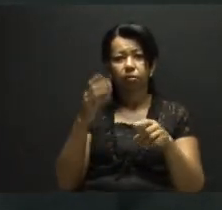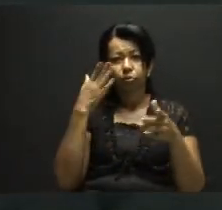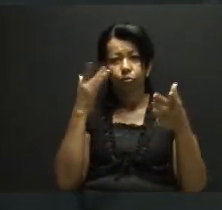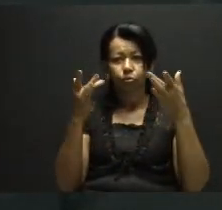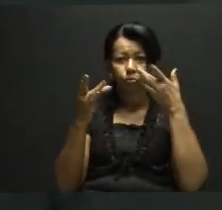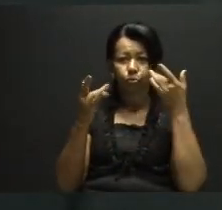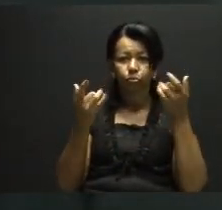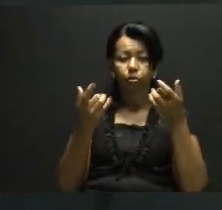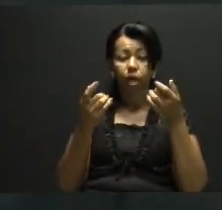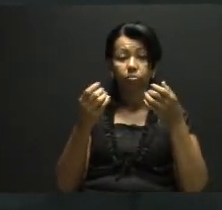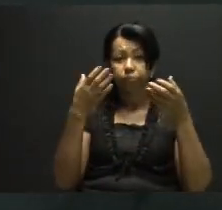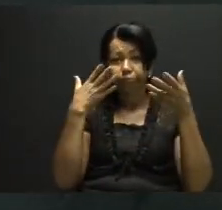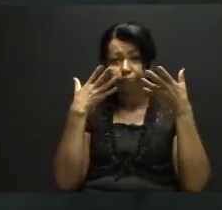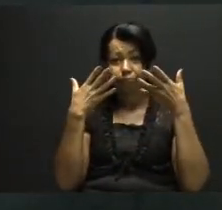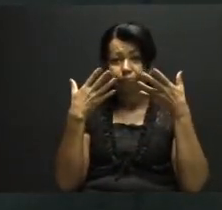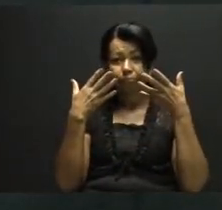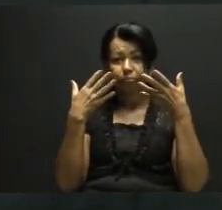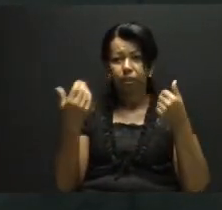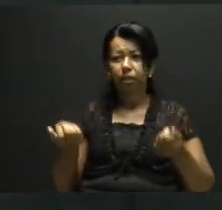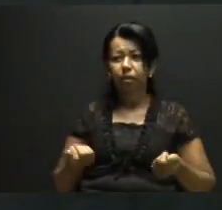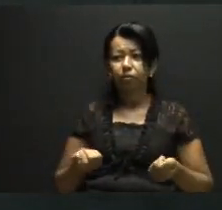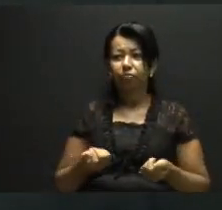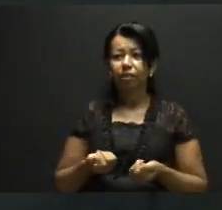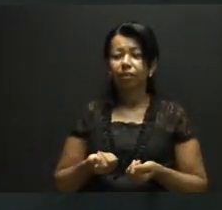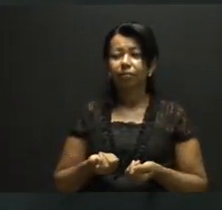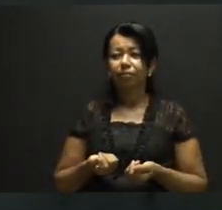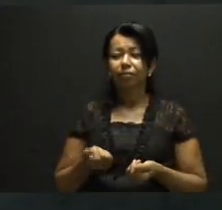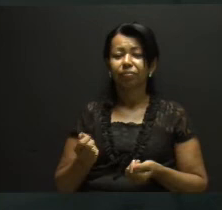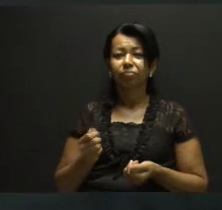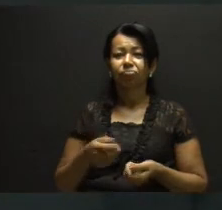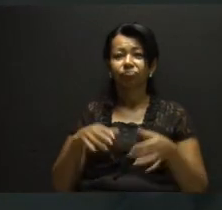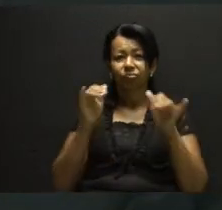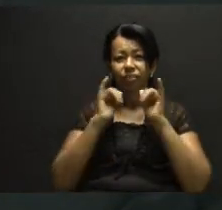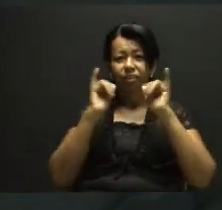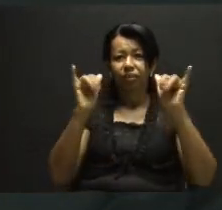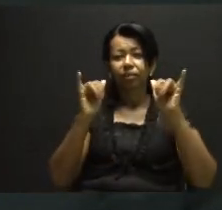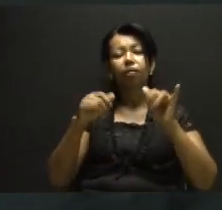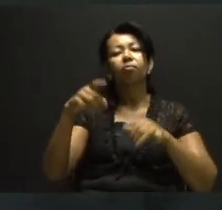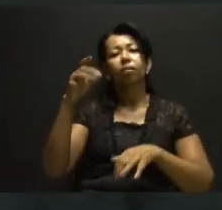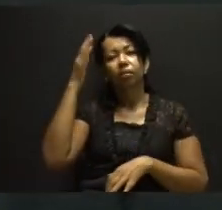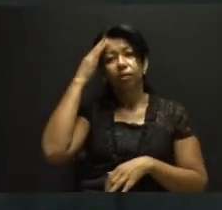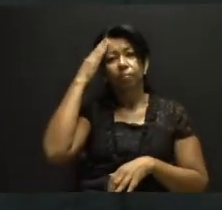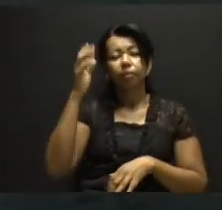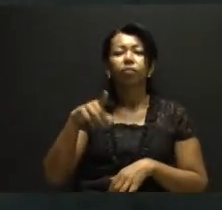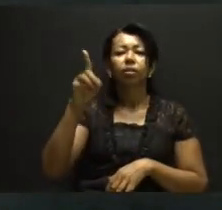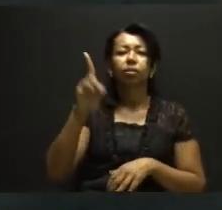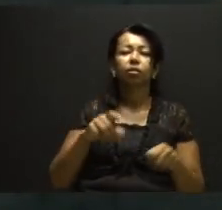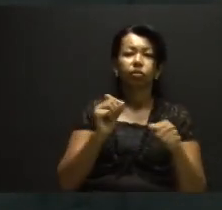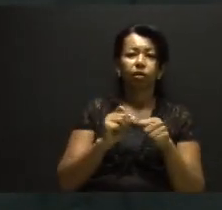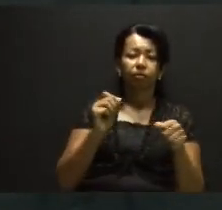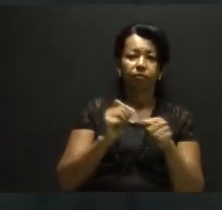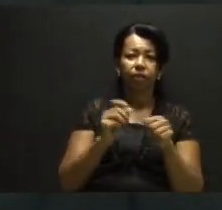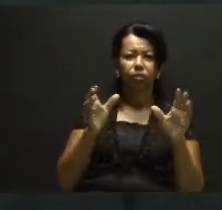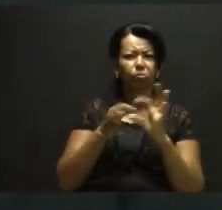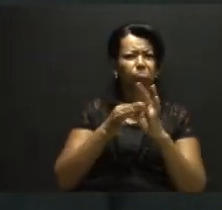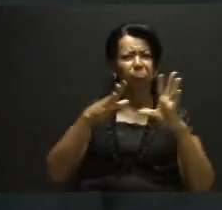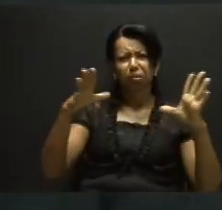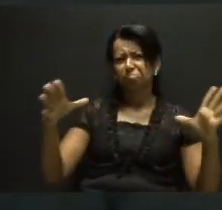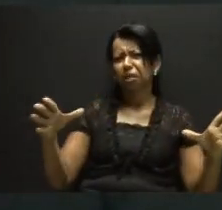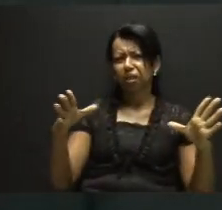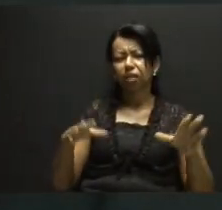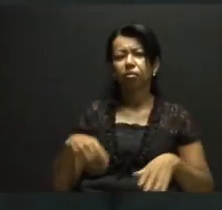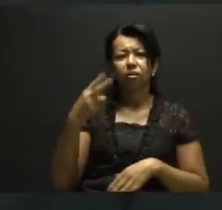de segurança para a população de encaminhamentos de com medidas eles se tomadas no caso de rompimento e temos aqui a empresa